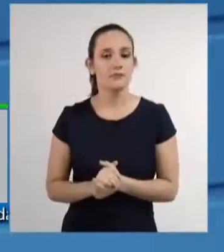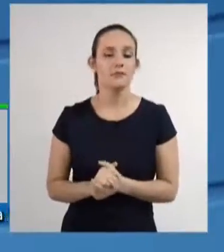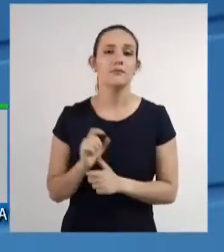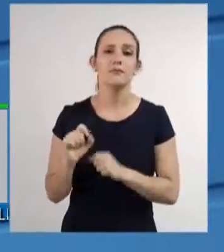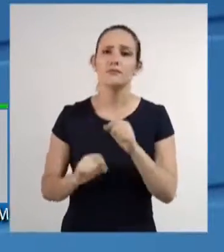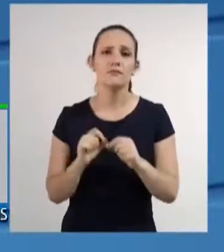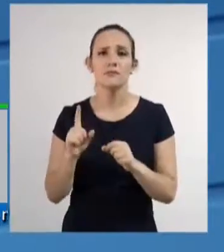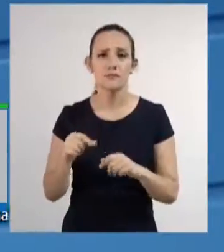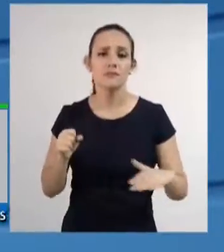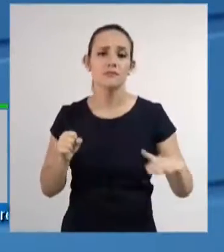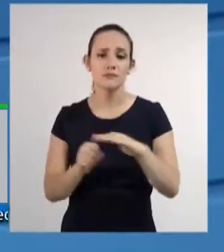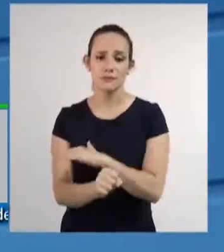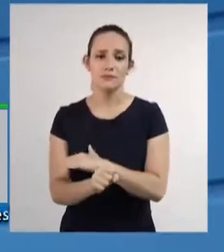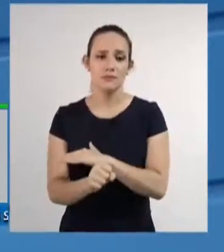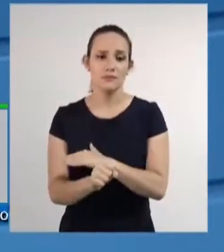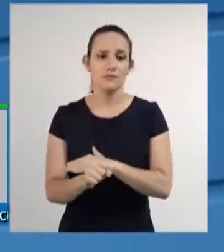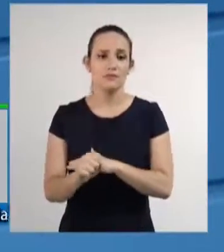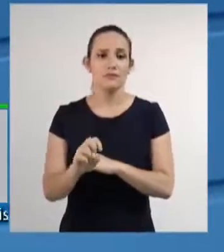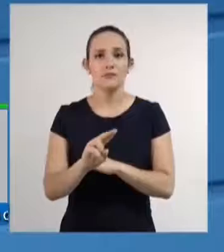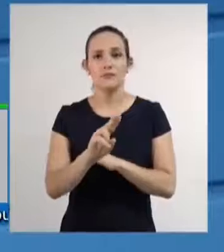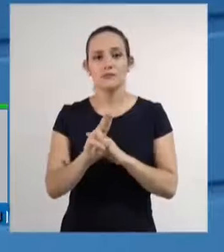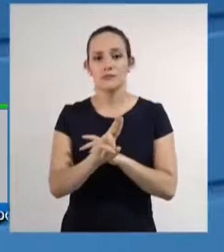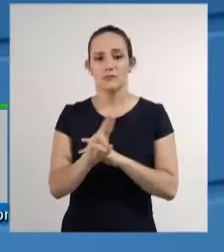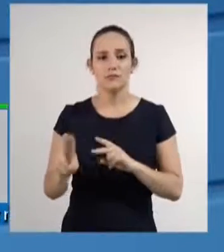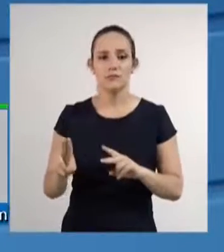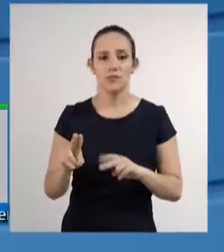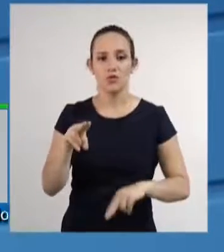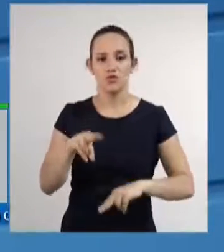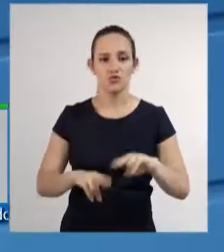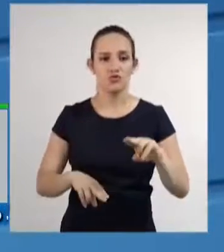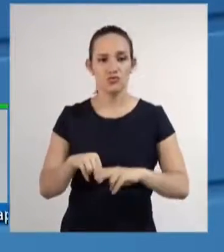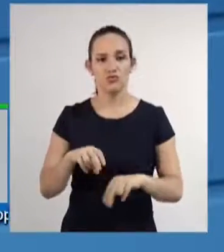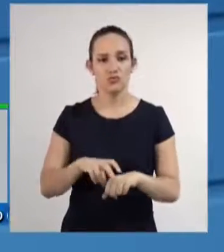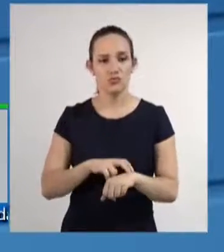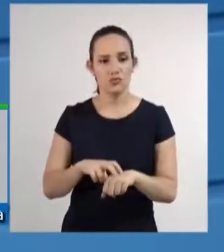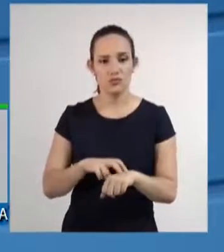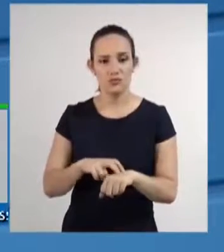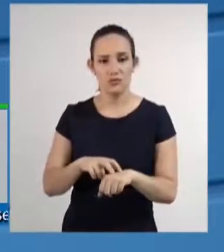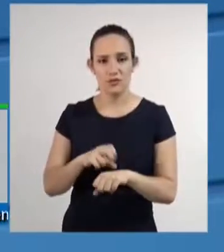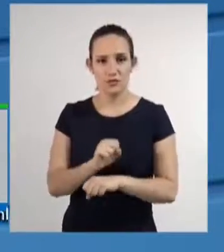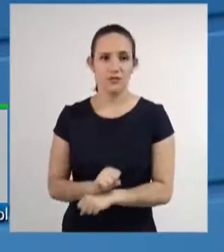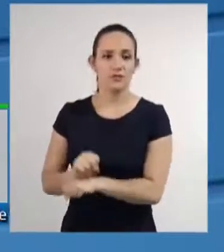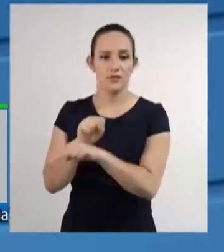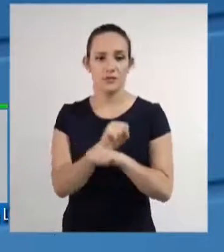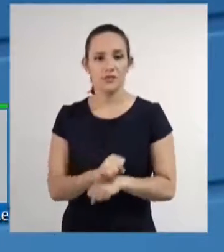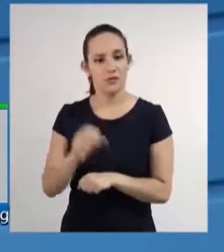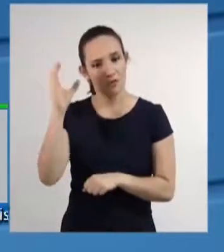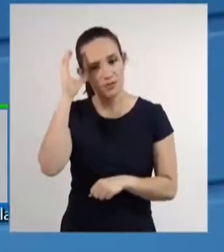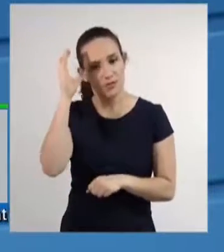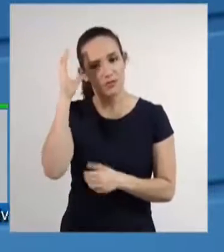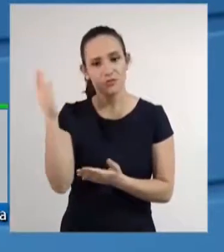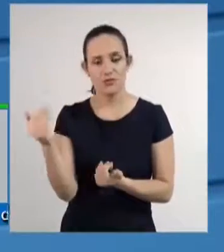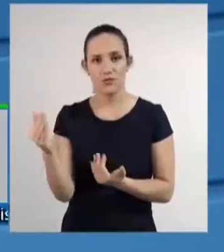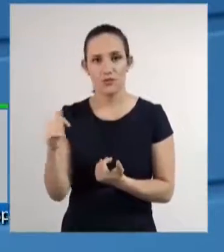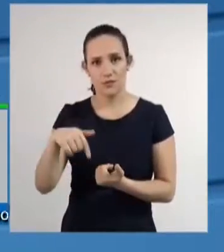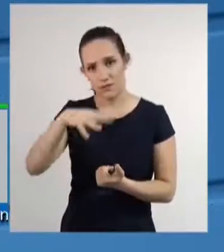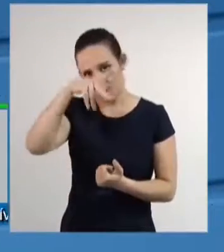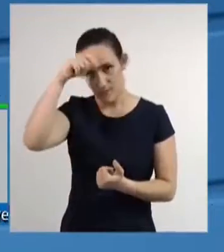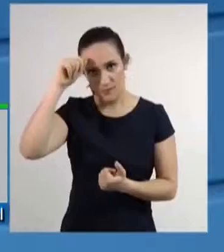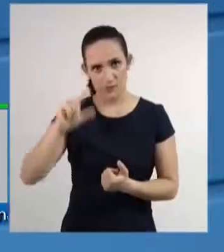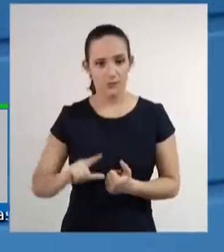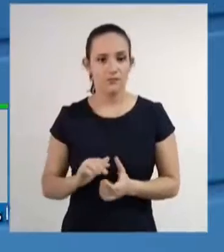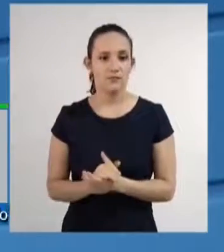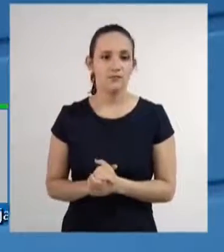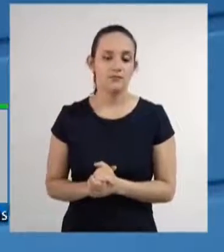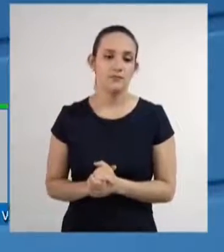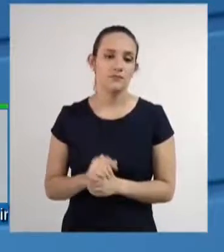que institui o Junho Verde da Esperança, da consciência jovem do Estado de Mato Grosso do Sul.